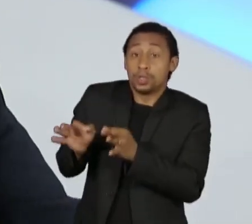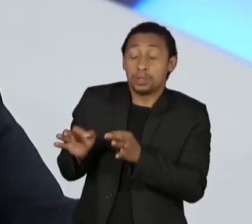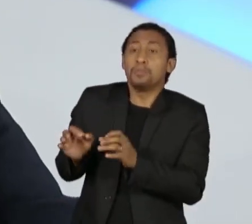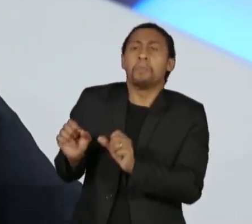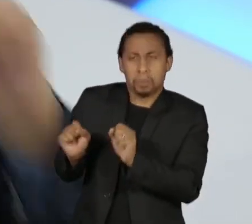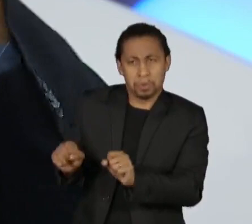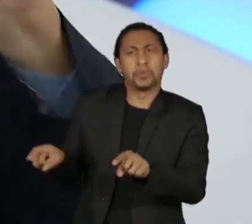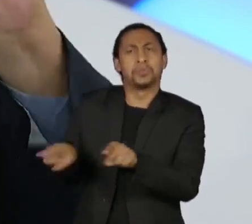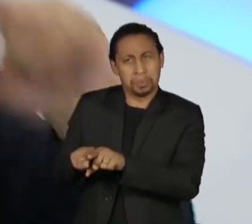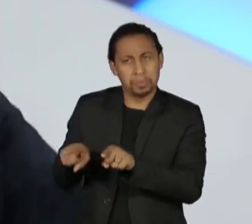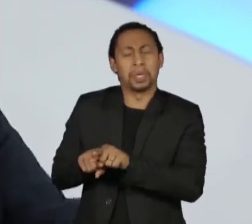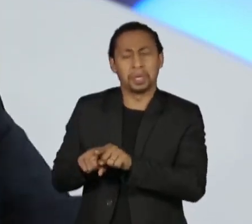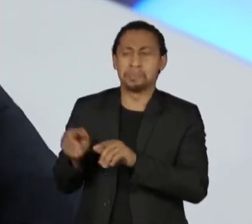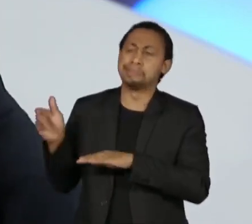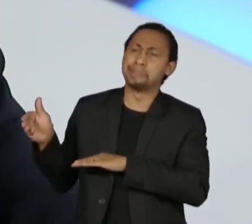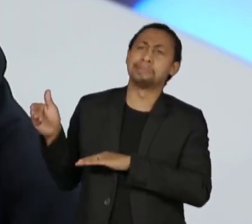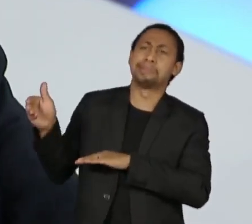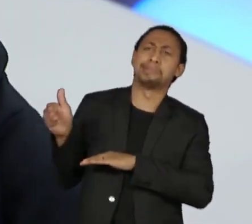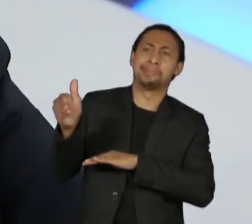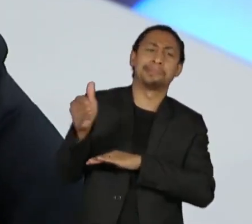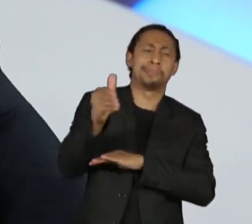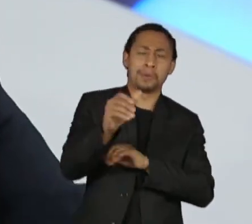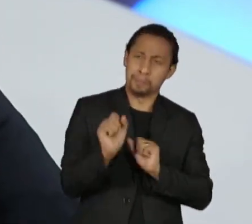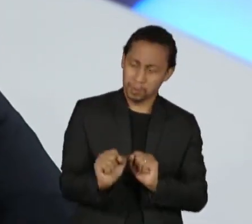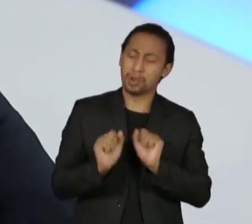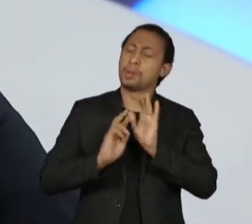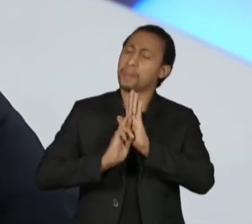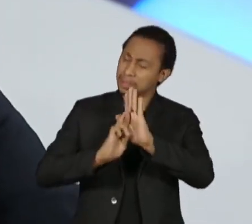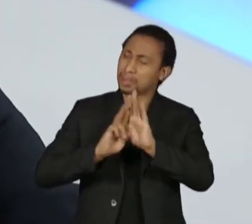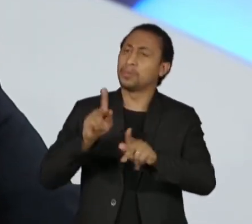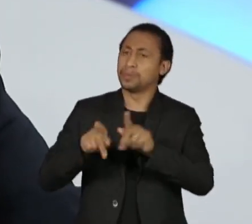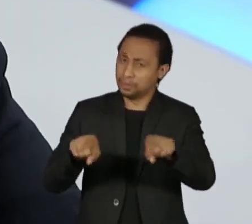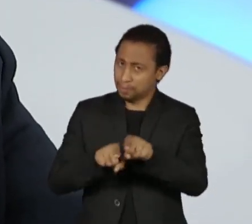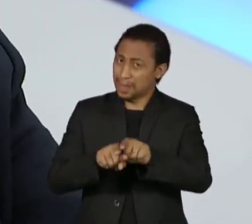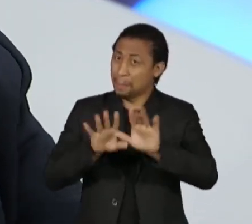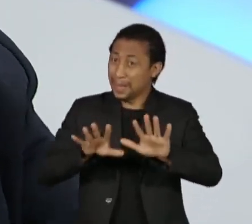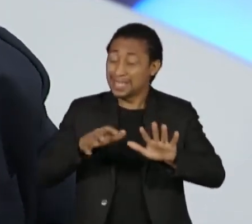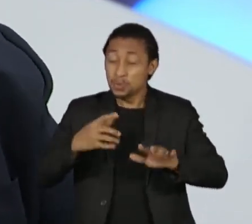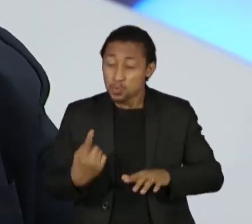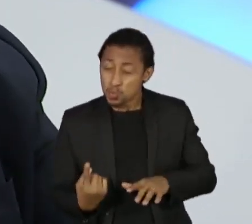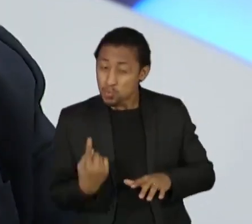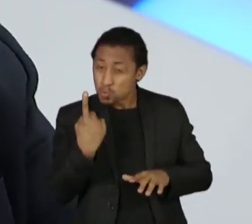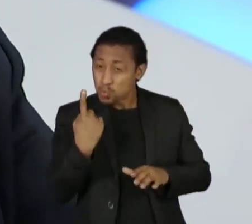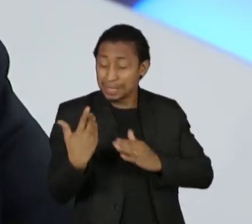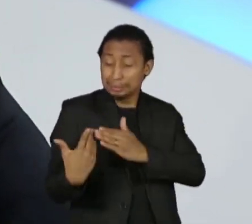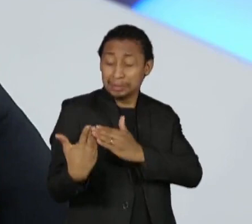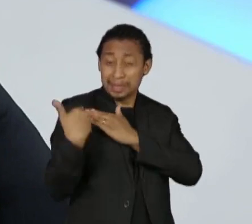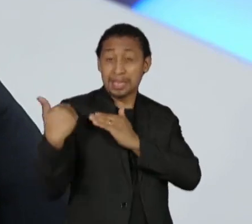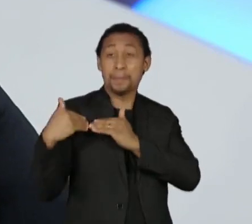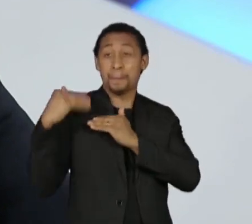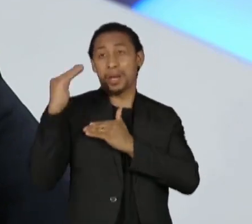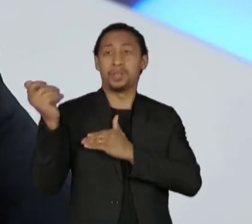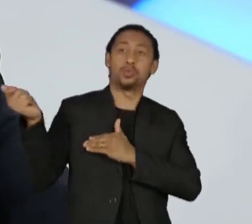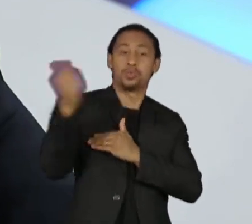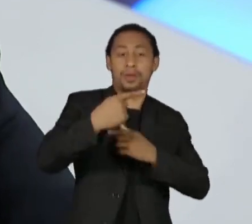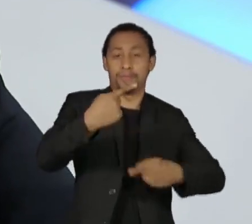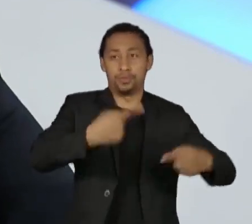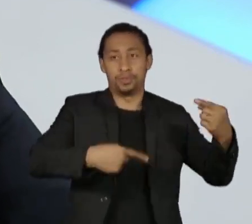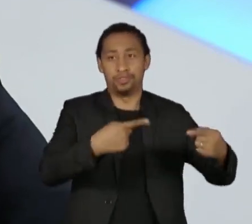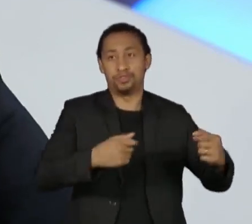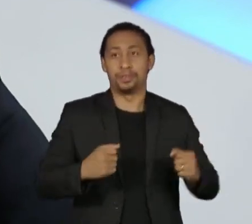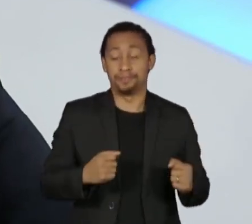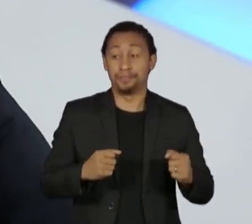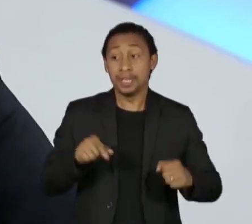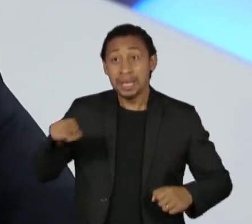tudo isso mas tem uma diferença fundamental em relação ao político este magistrado tem que ter